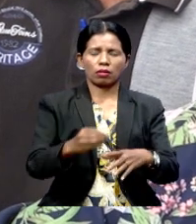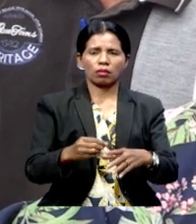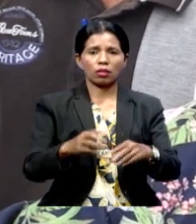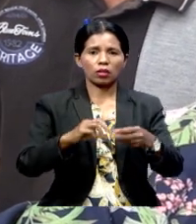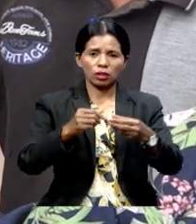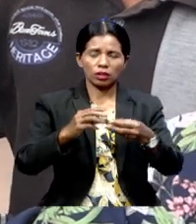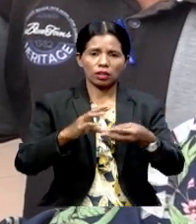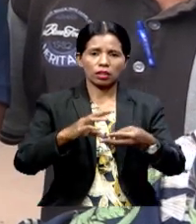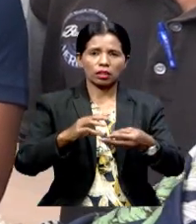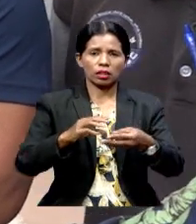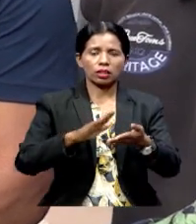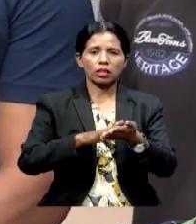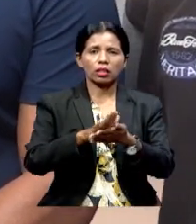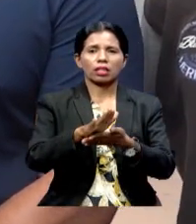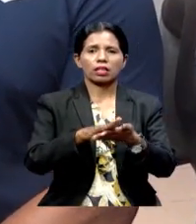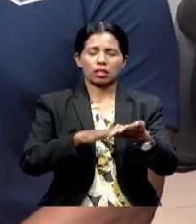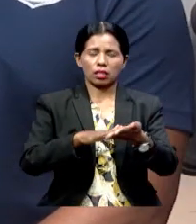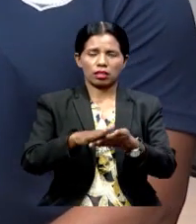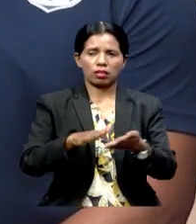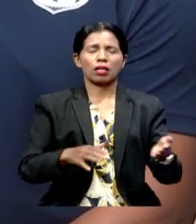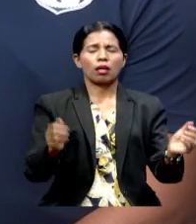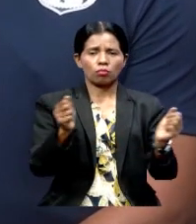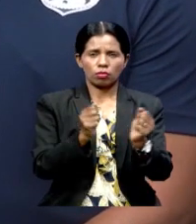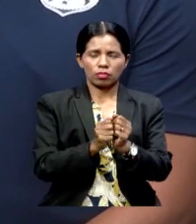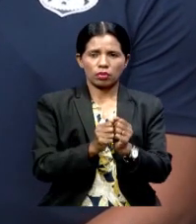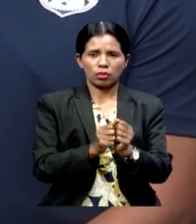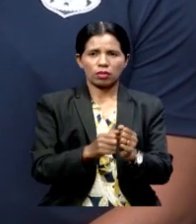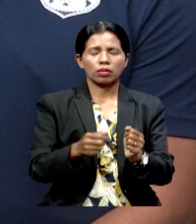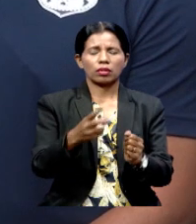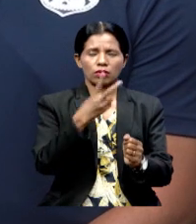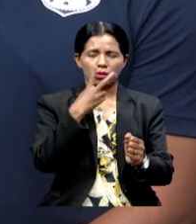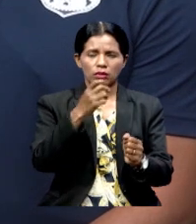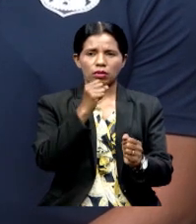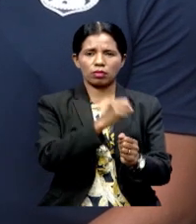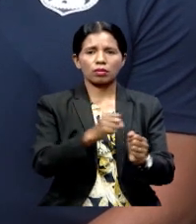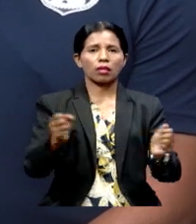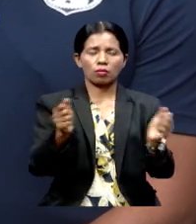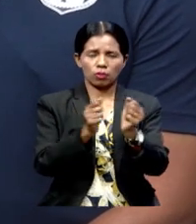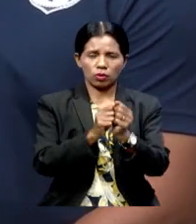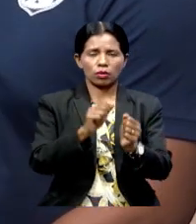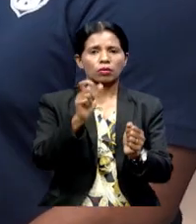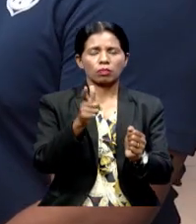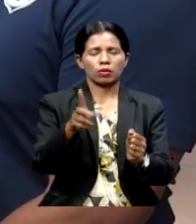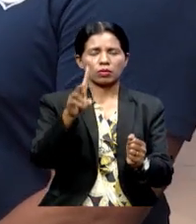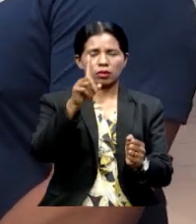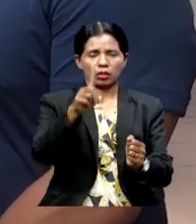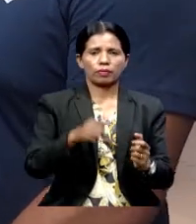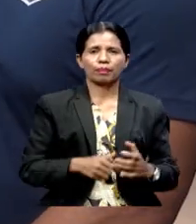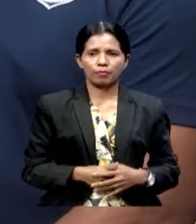be tembakau. Mole be ne hota inda sure 12 ne 21 slop. Agora base haba